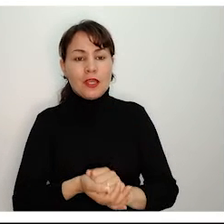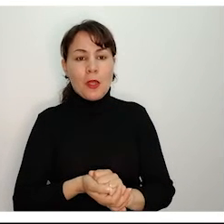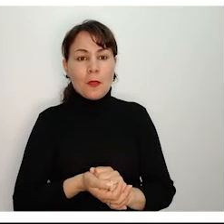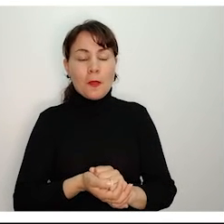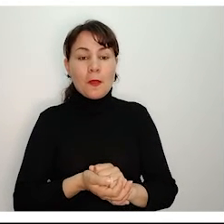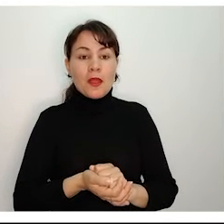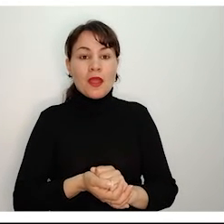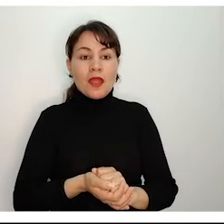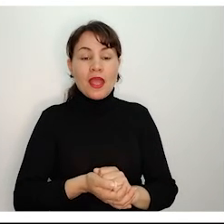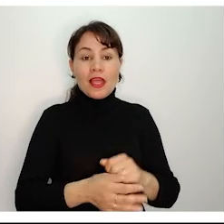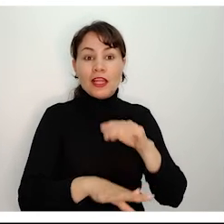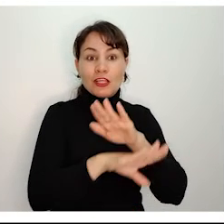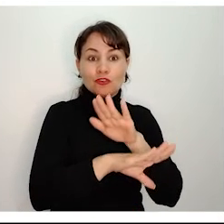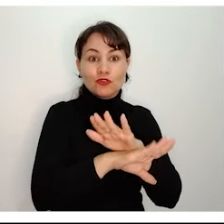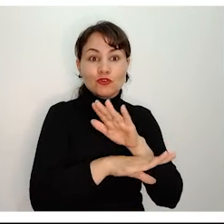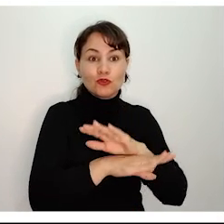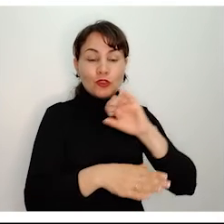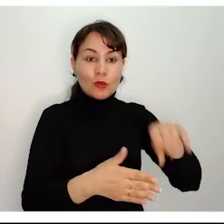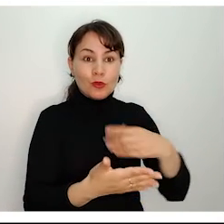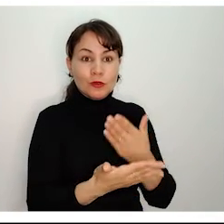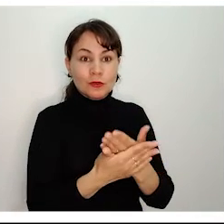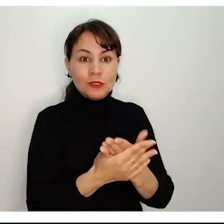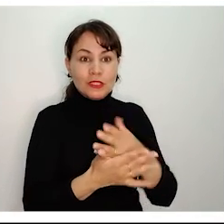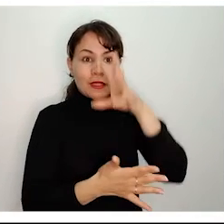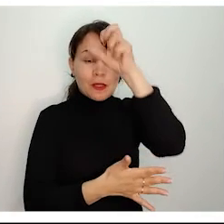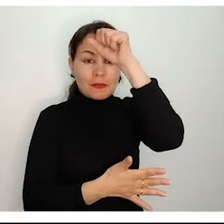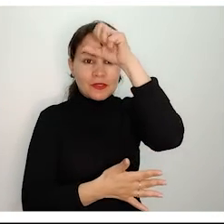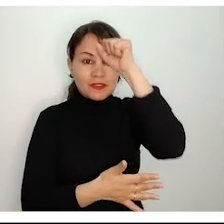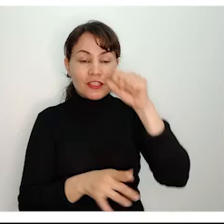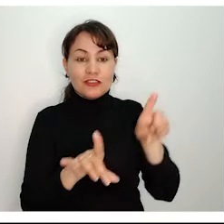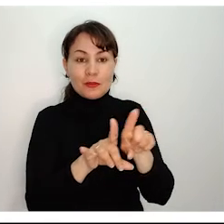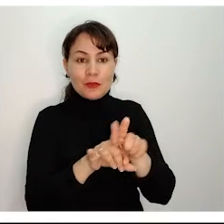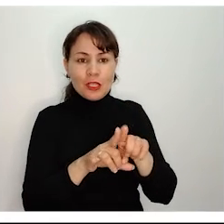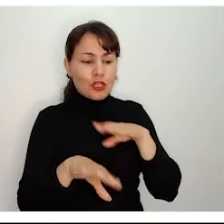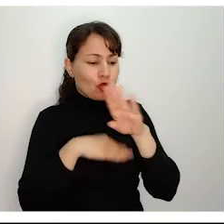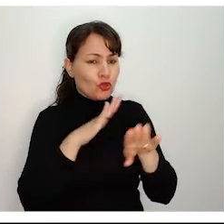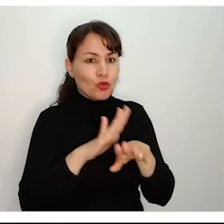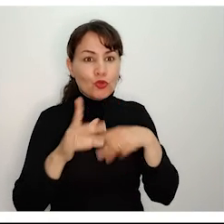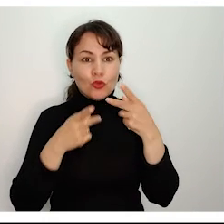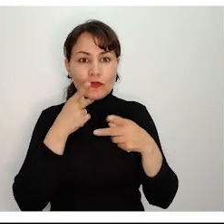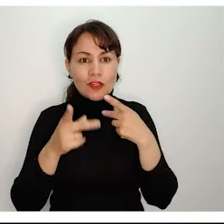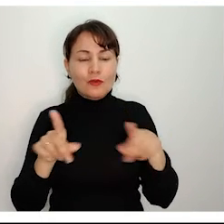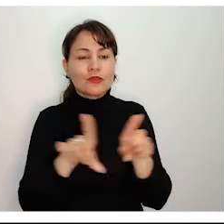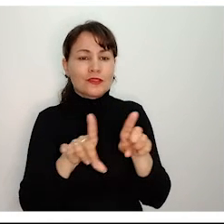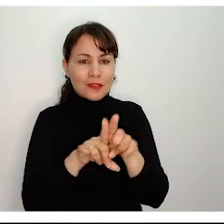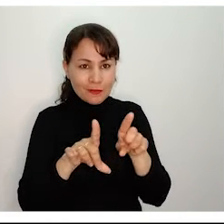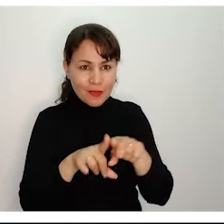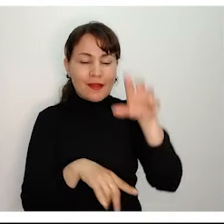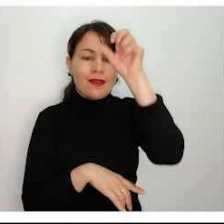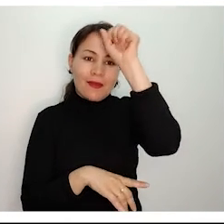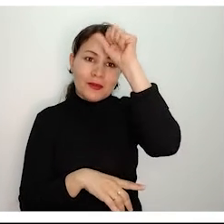das crianças, ela possibilita também, é claro, a aprendizagem. Tudo isso que nós falamos, na verdade, também